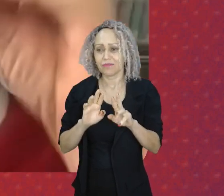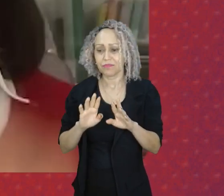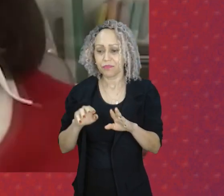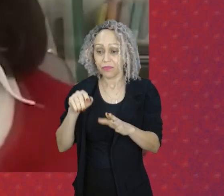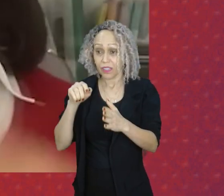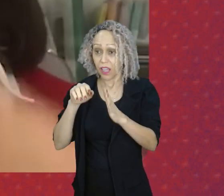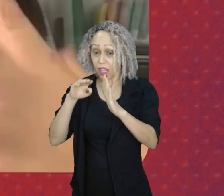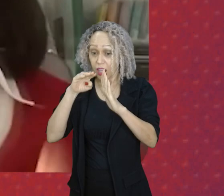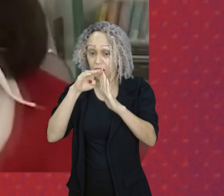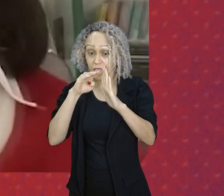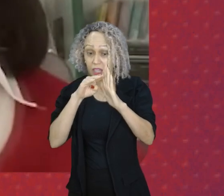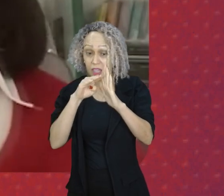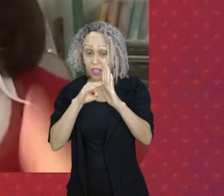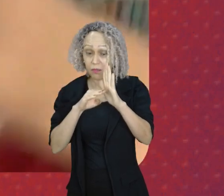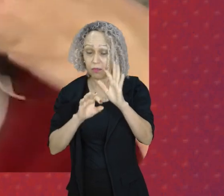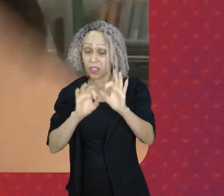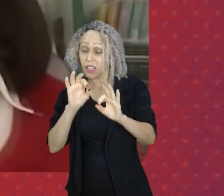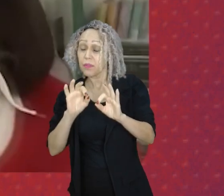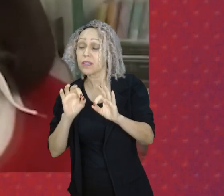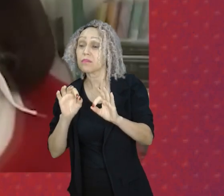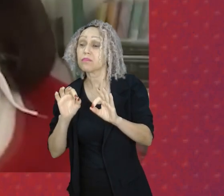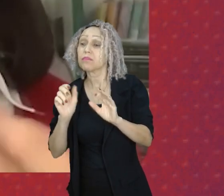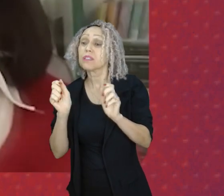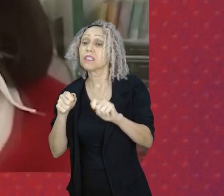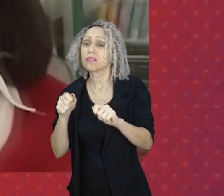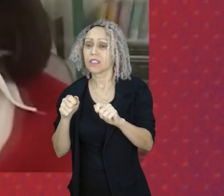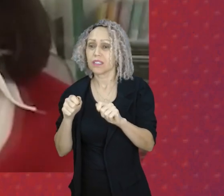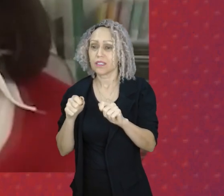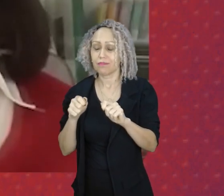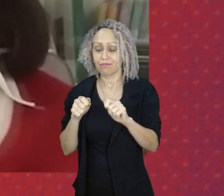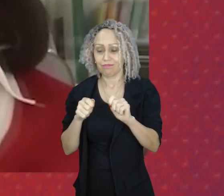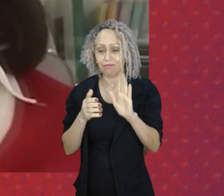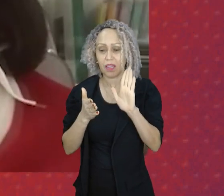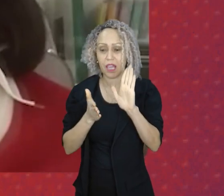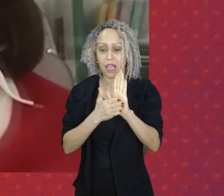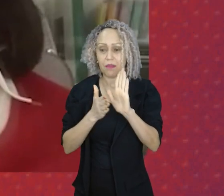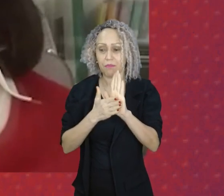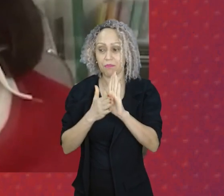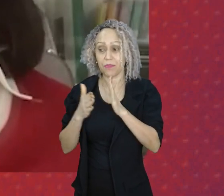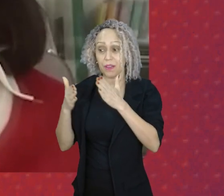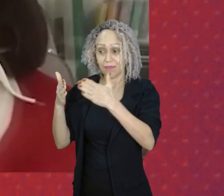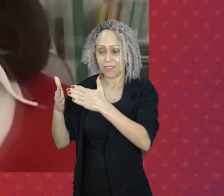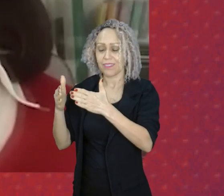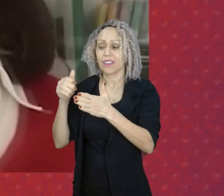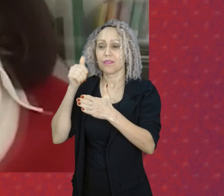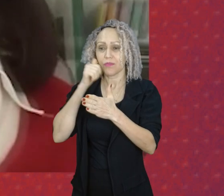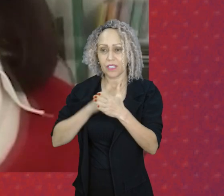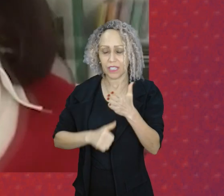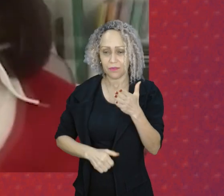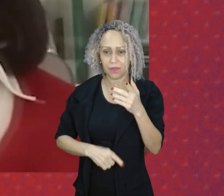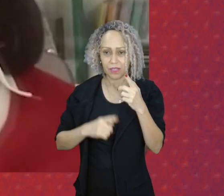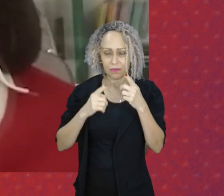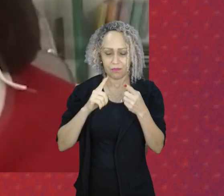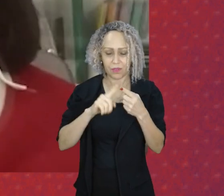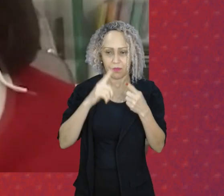muito firme, muito forte a pauta das mulheres. O fim da